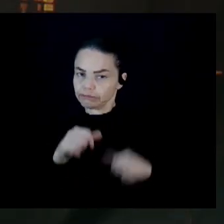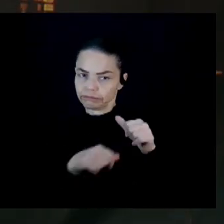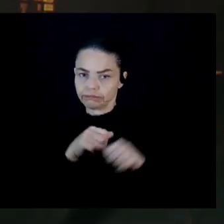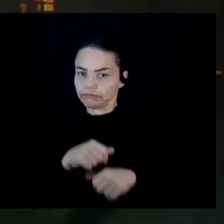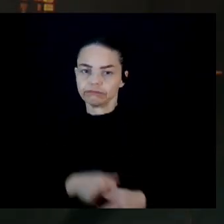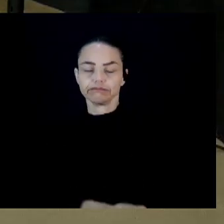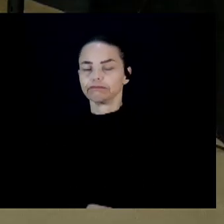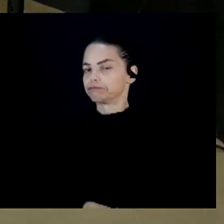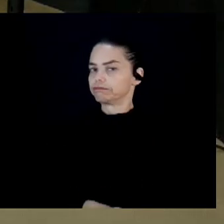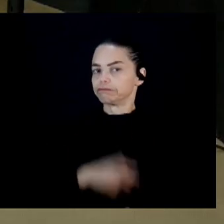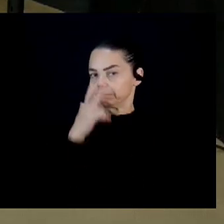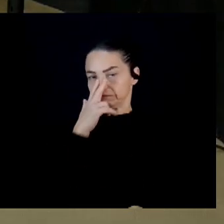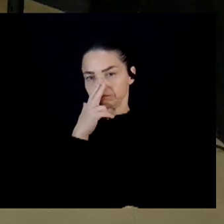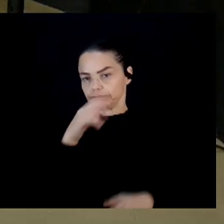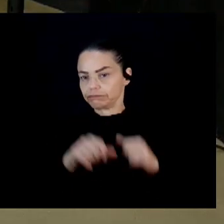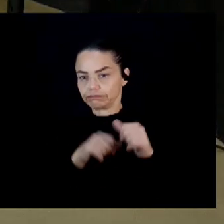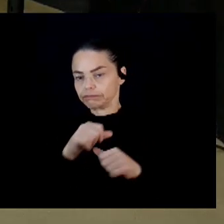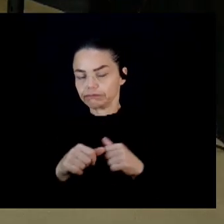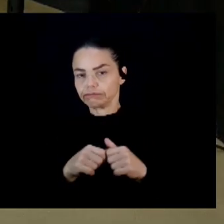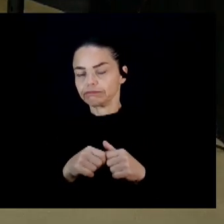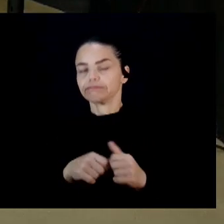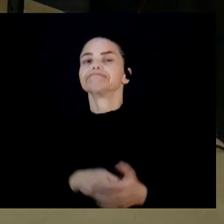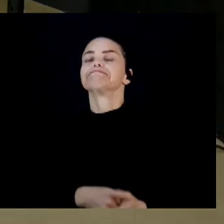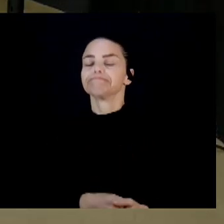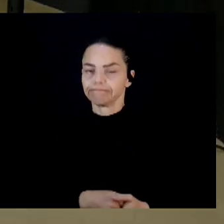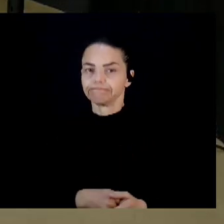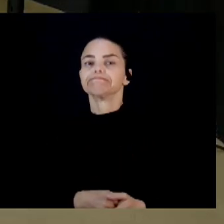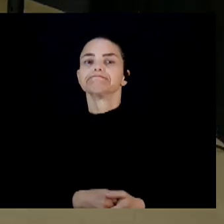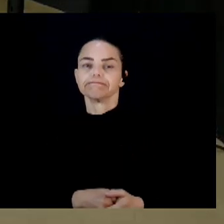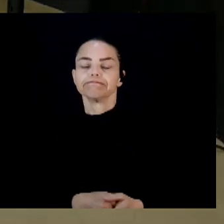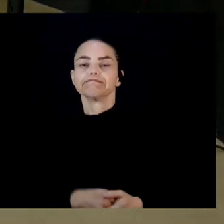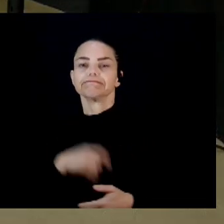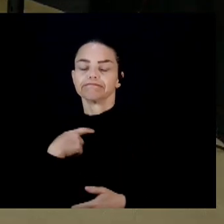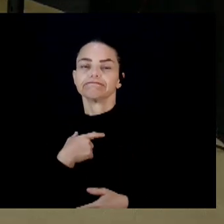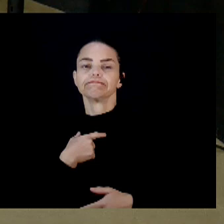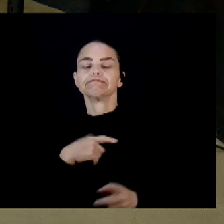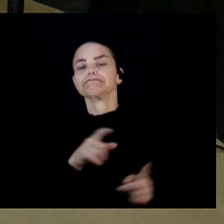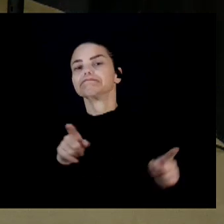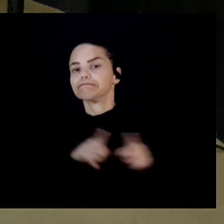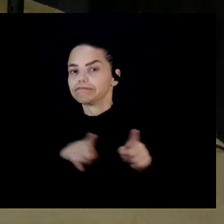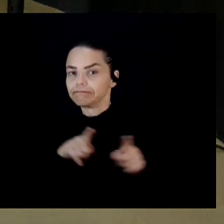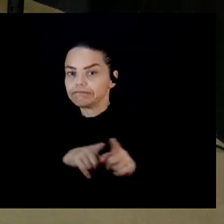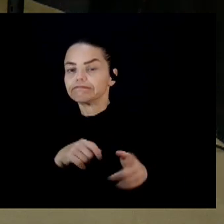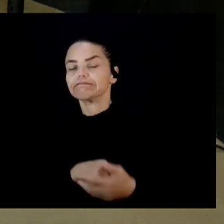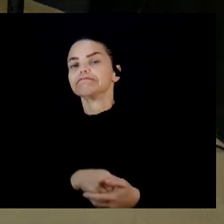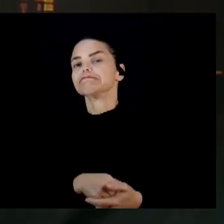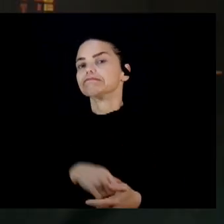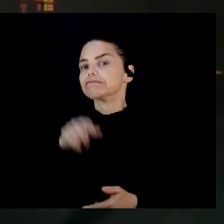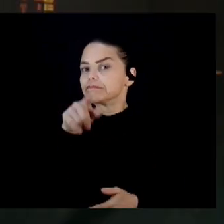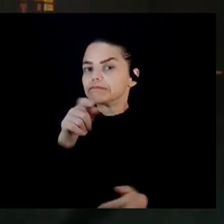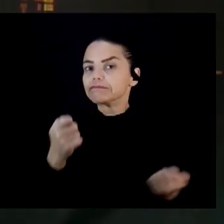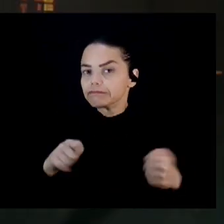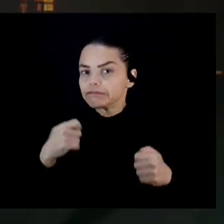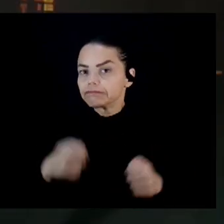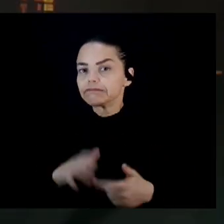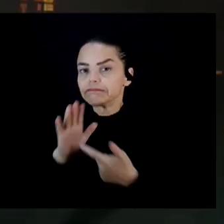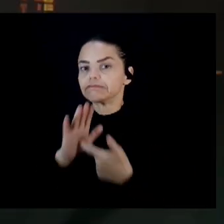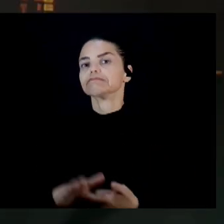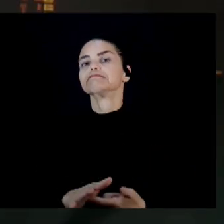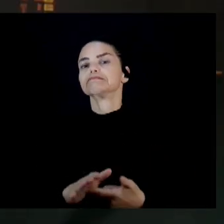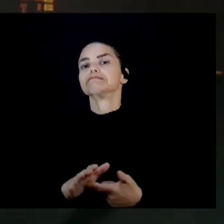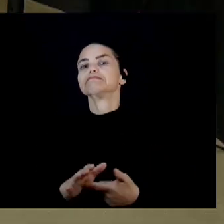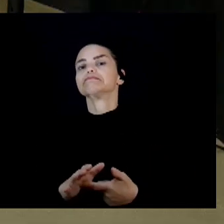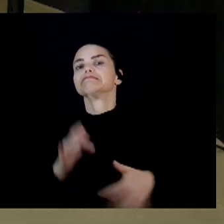parece que mudou. Como lidar com essa questão dessa cobrança também, por outro lado, de que você precisa mostrar na rede social a